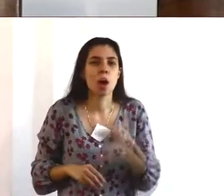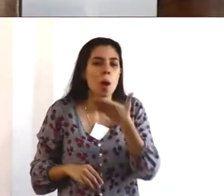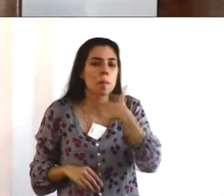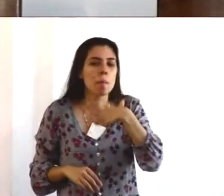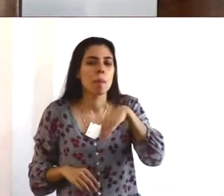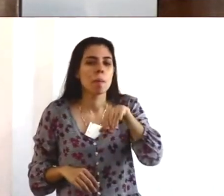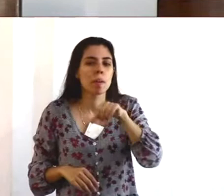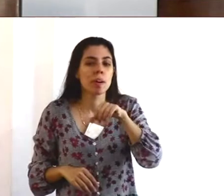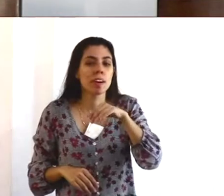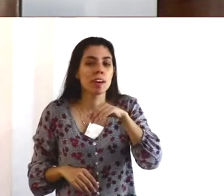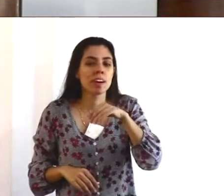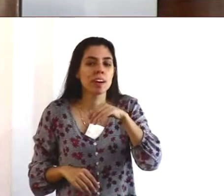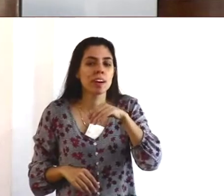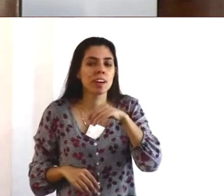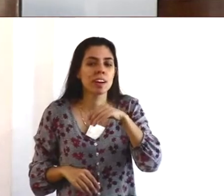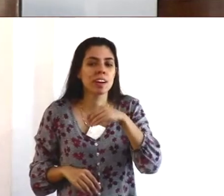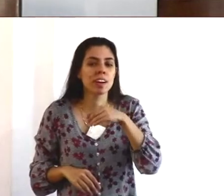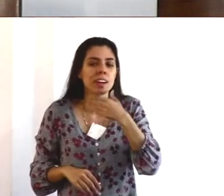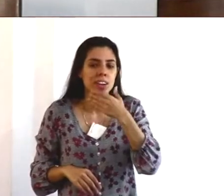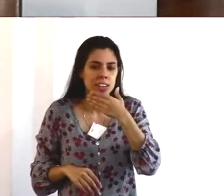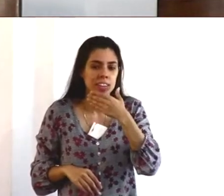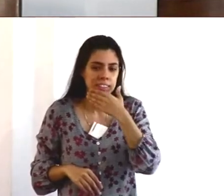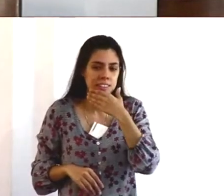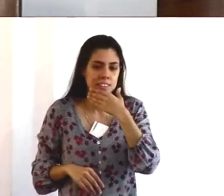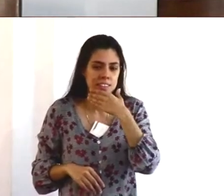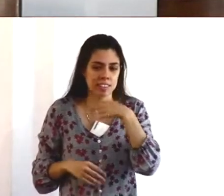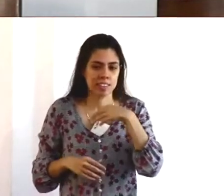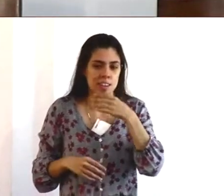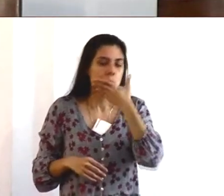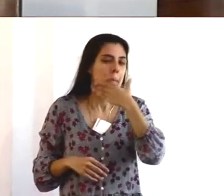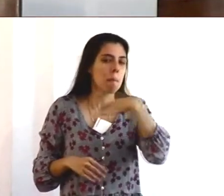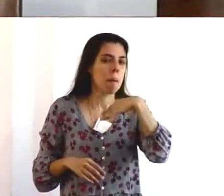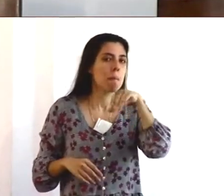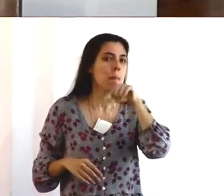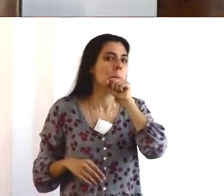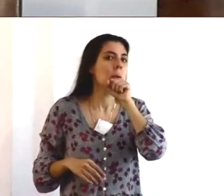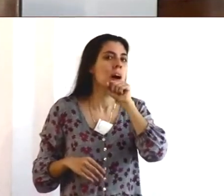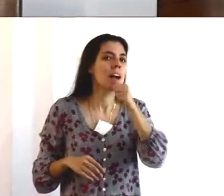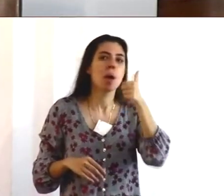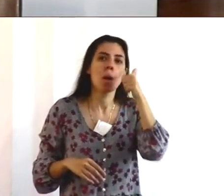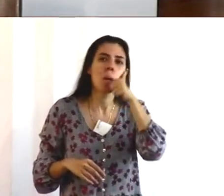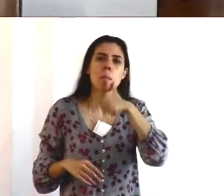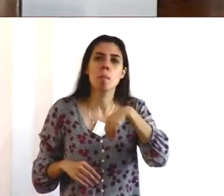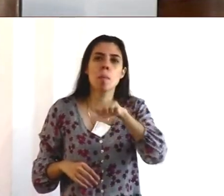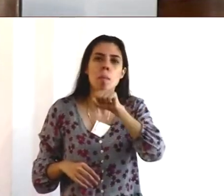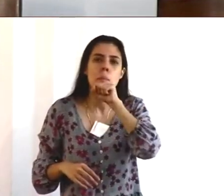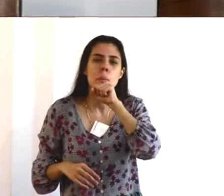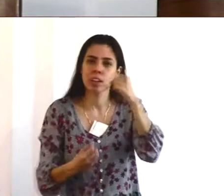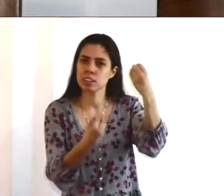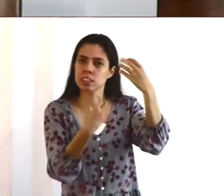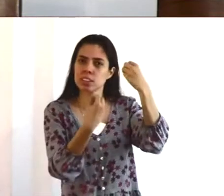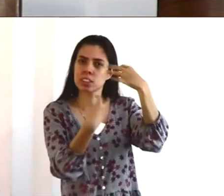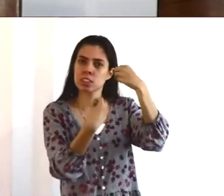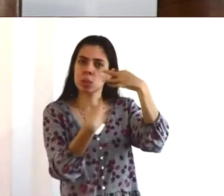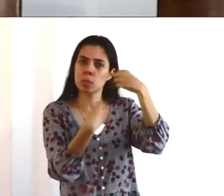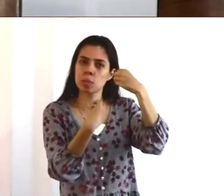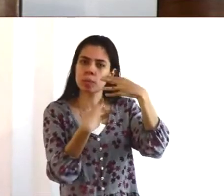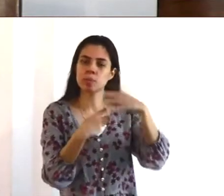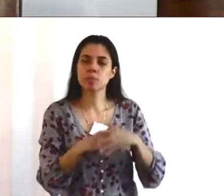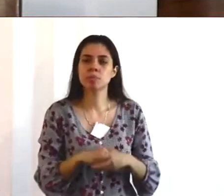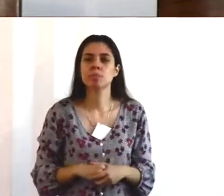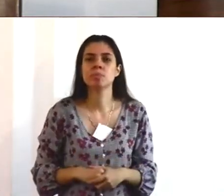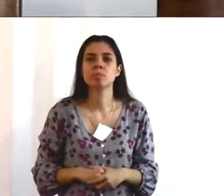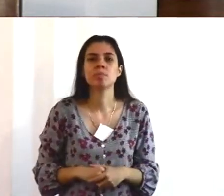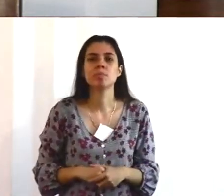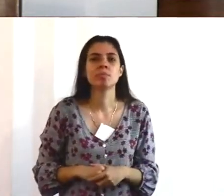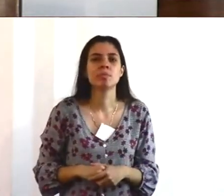ensinou, ou daquilo que você ouviu na escola dominical, ou aquilo que você vai começar a imaginar agora, que